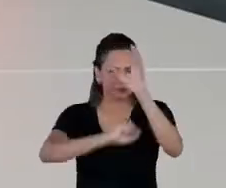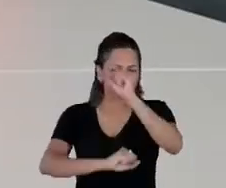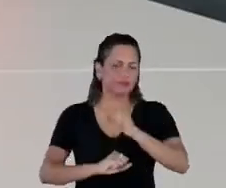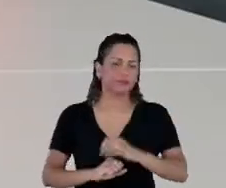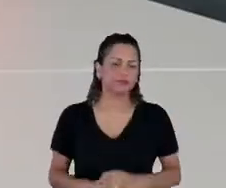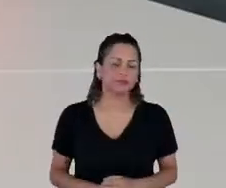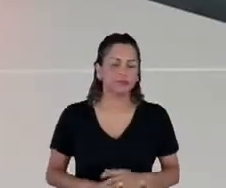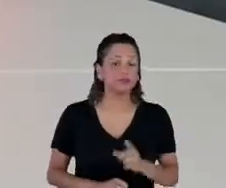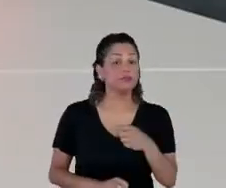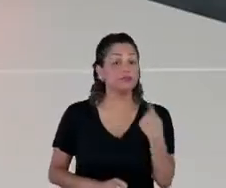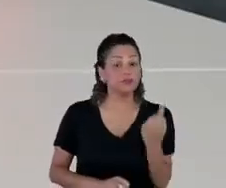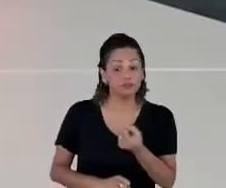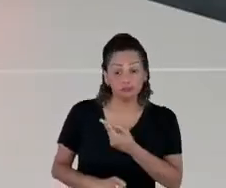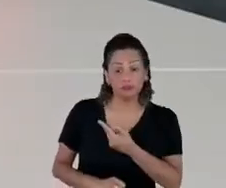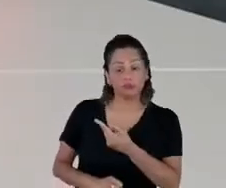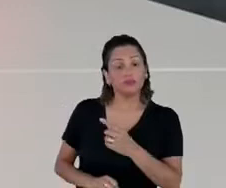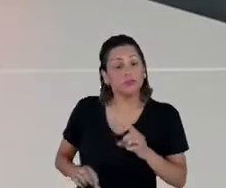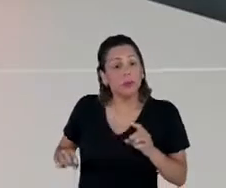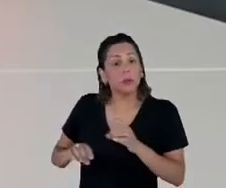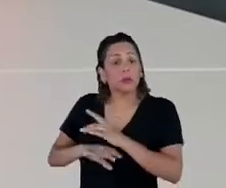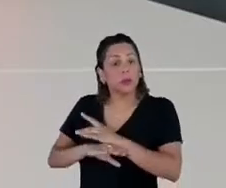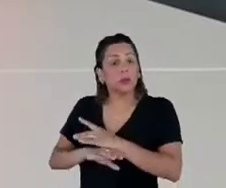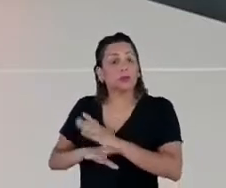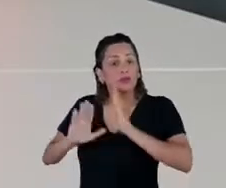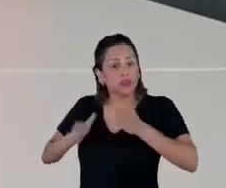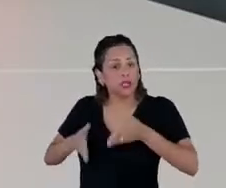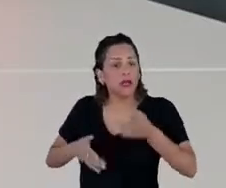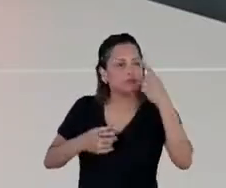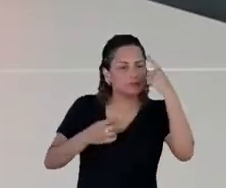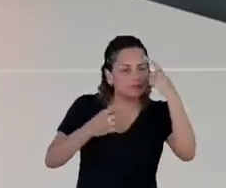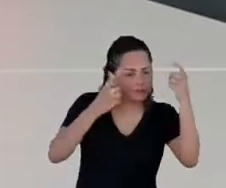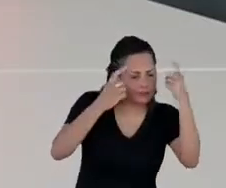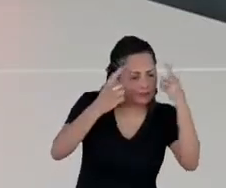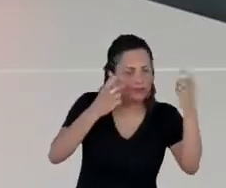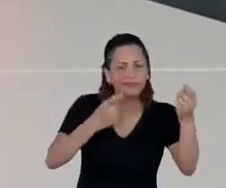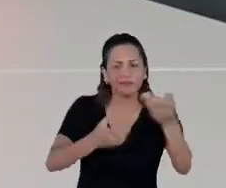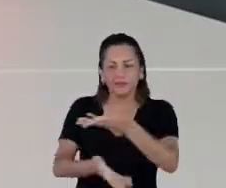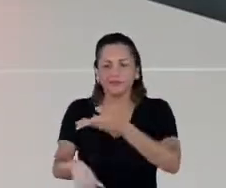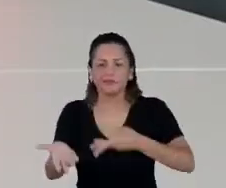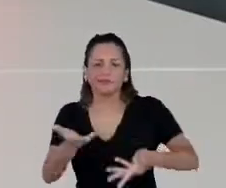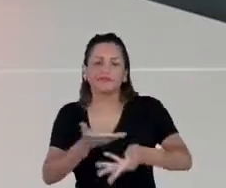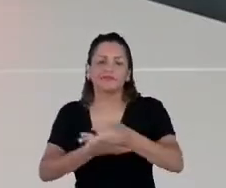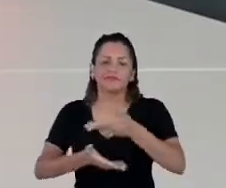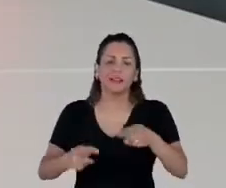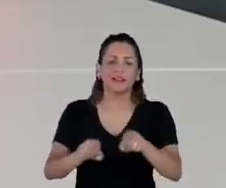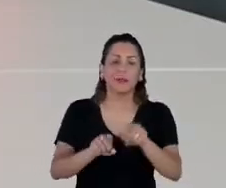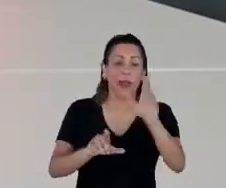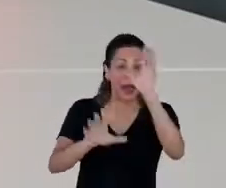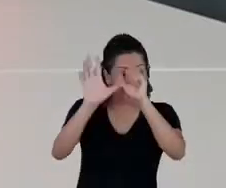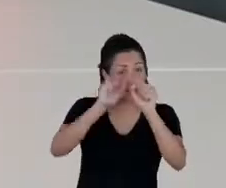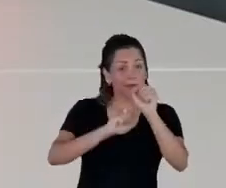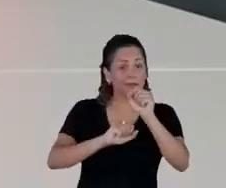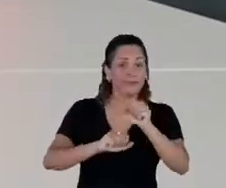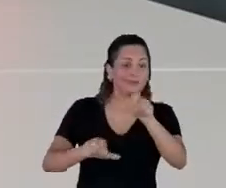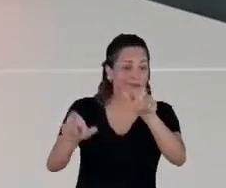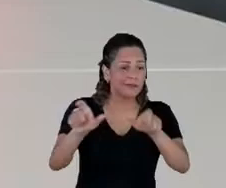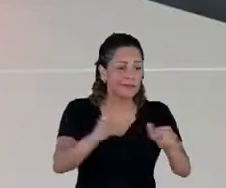prontos a atingir as ideias, criar amigos e aprender com nossos colegas, aprender uns com os